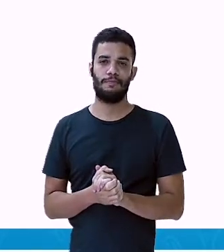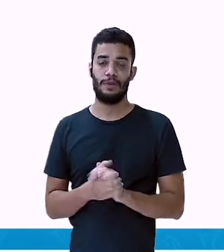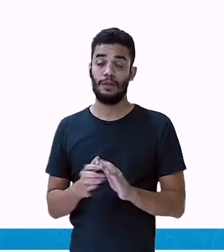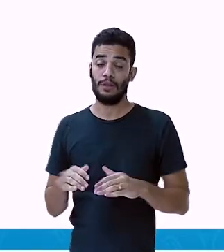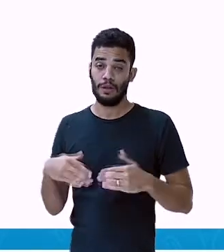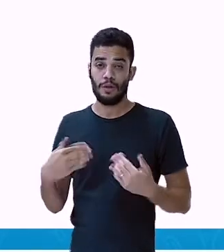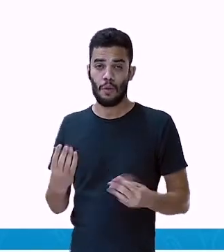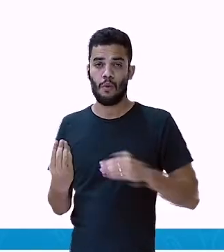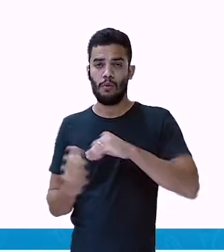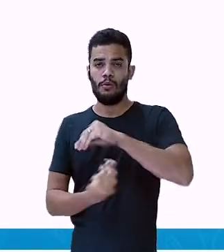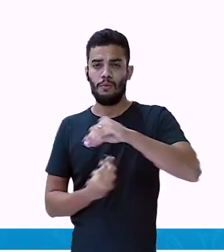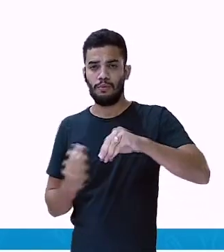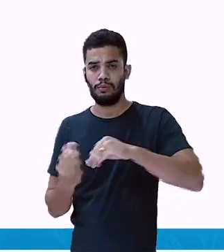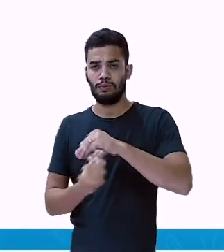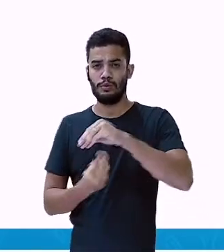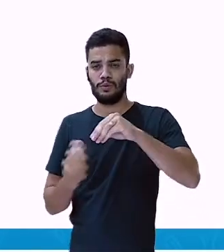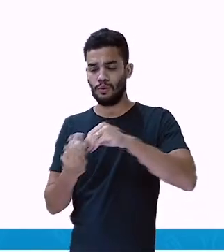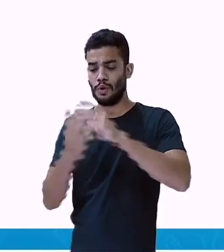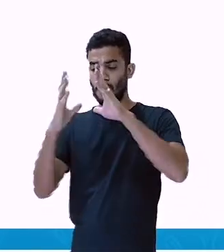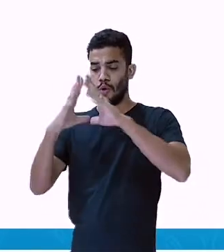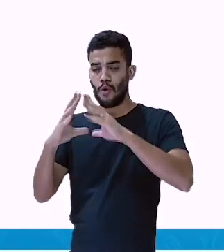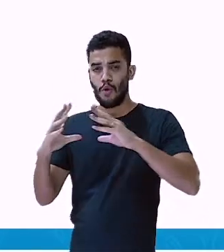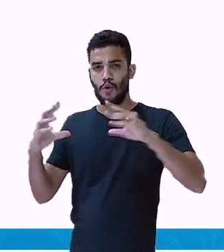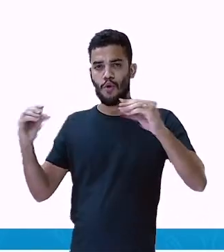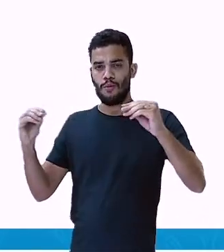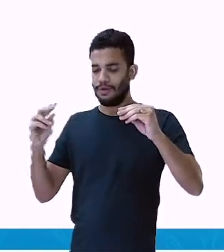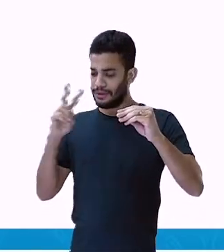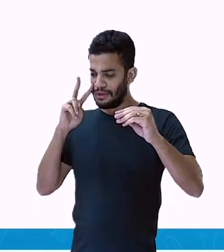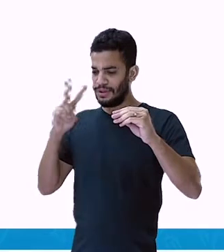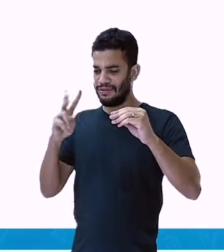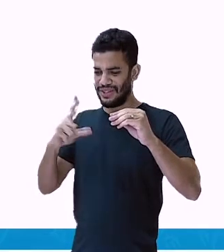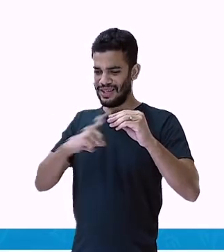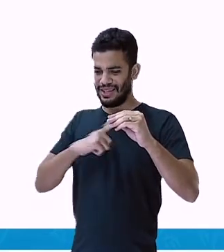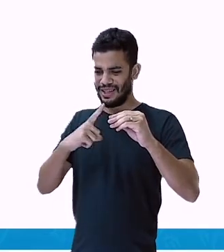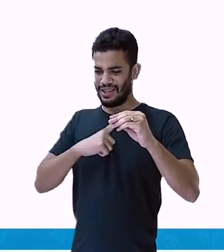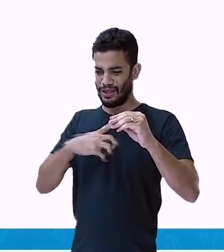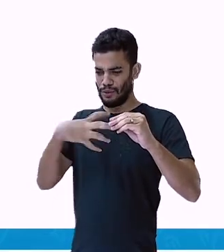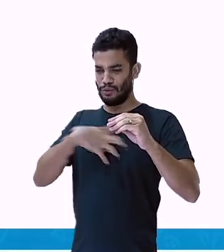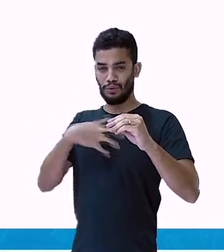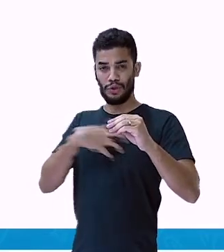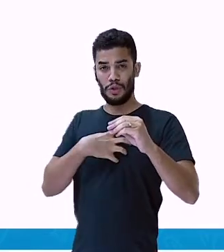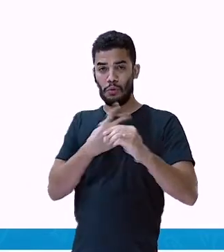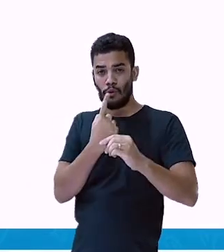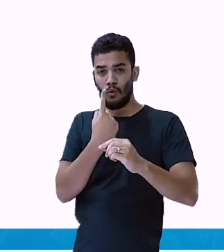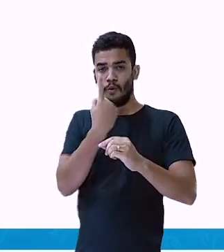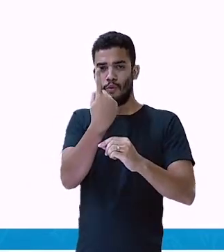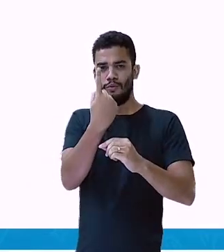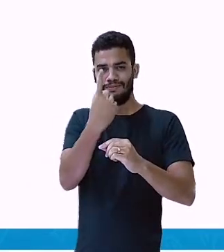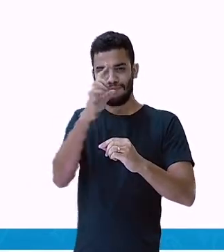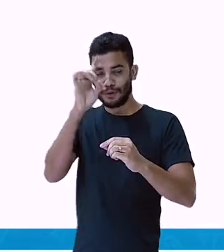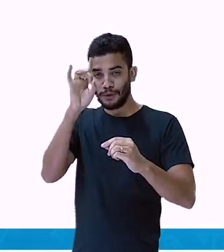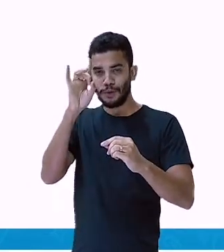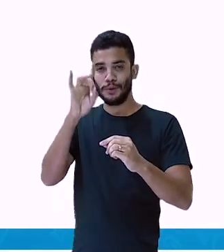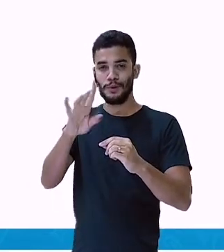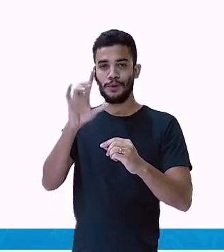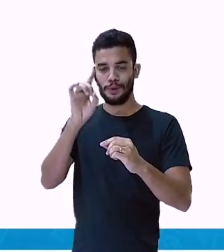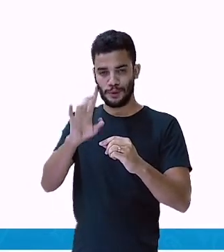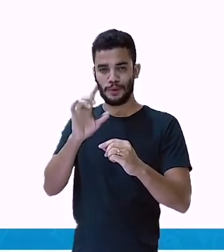homogênea apresenta apenas um aspecto, uma fase em toda a